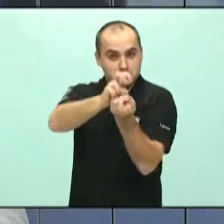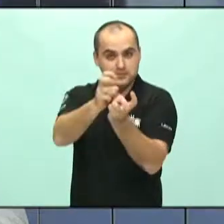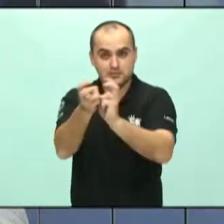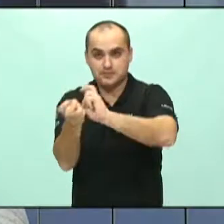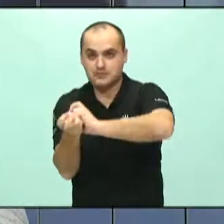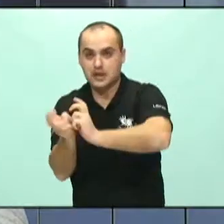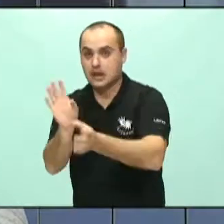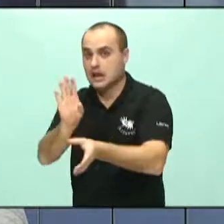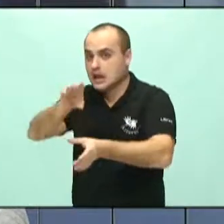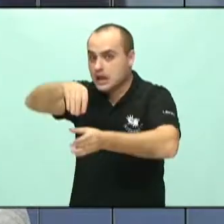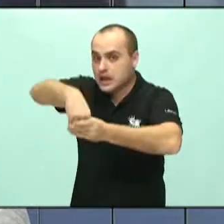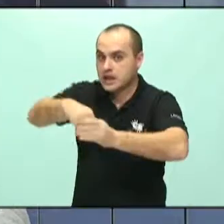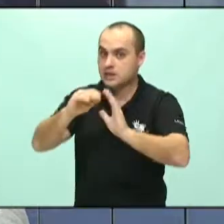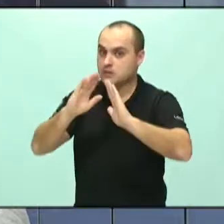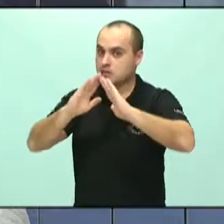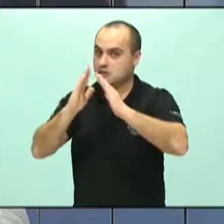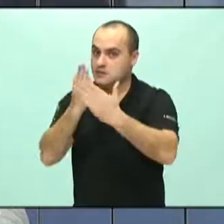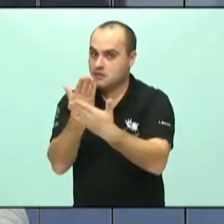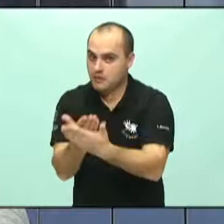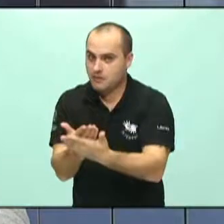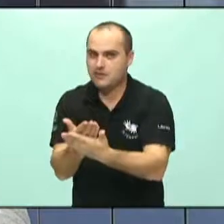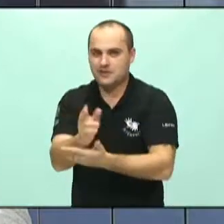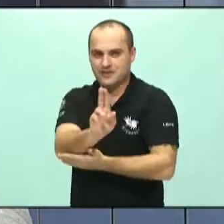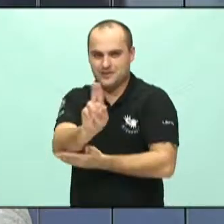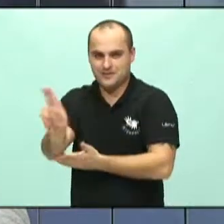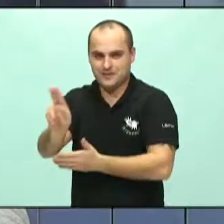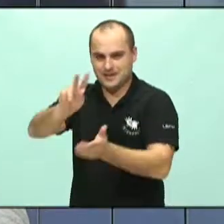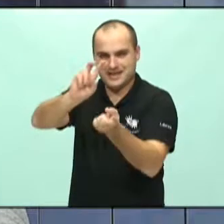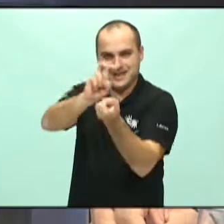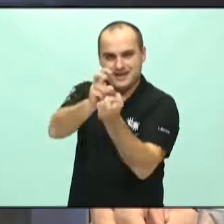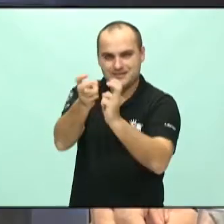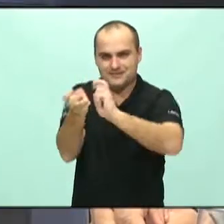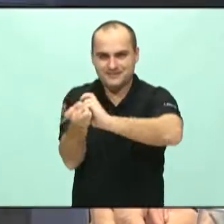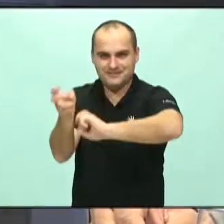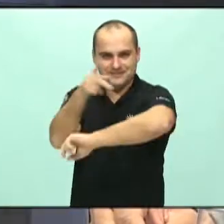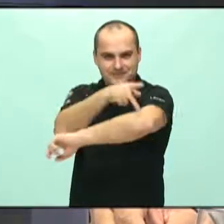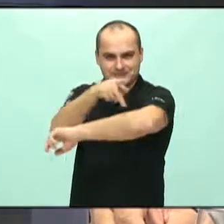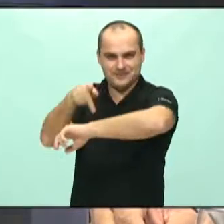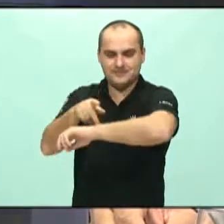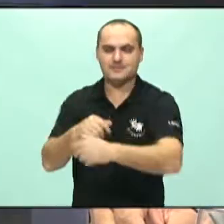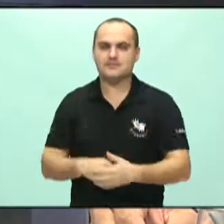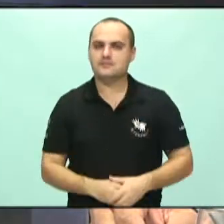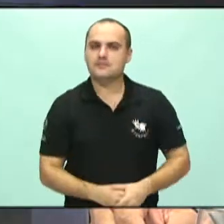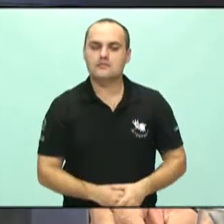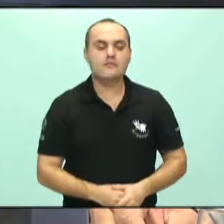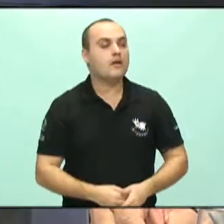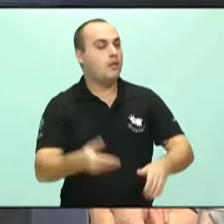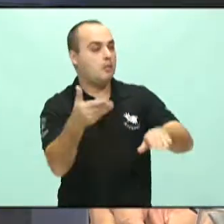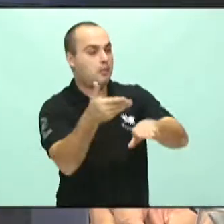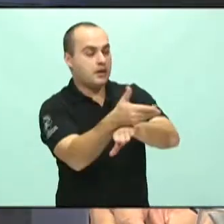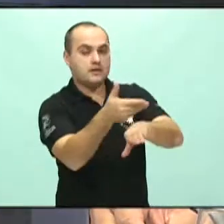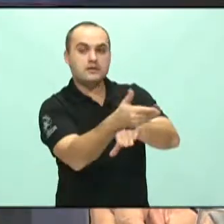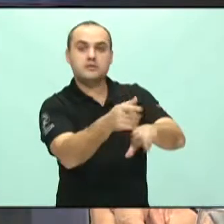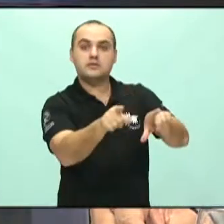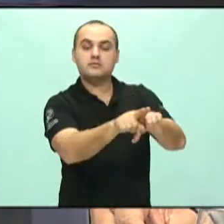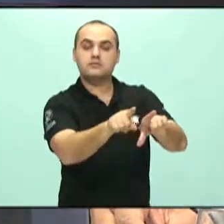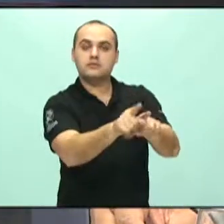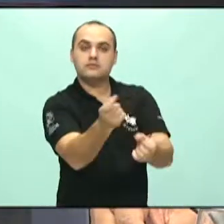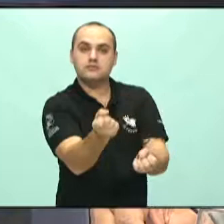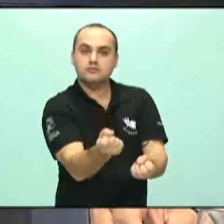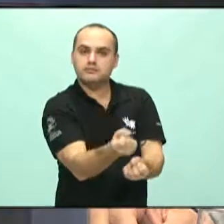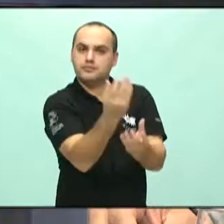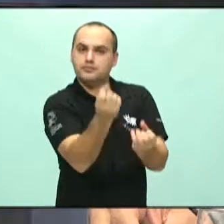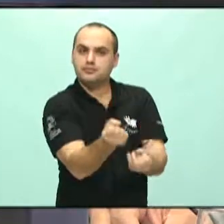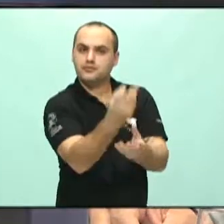diretrizes escolares, que se chama Capoeira Pedagógica, né? Participa também conosco a produtora cultural, que